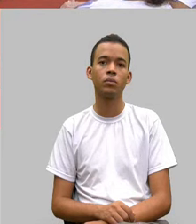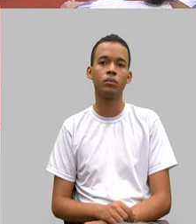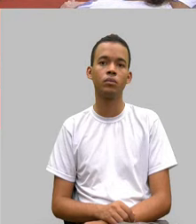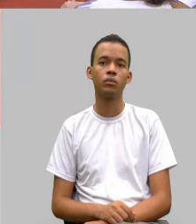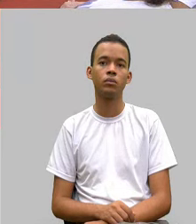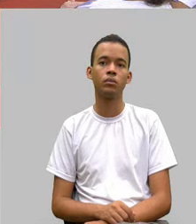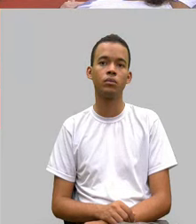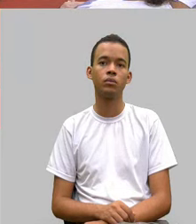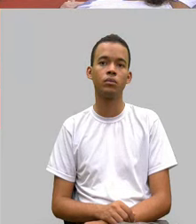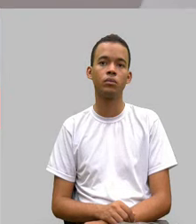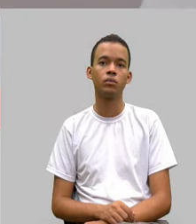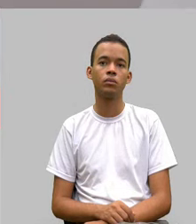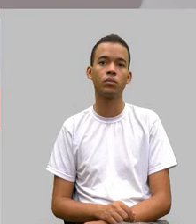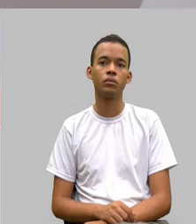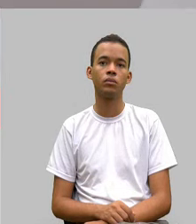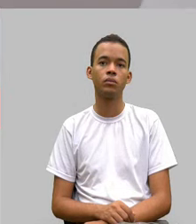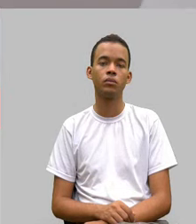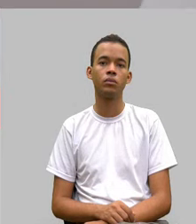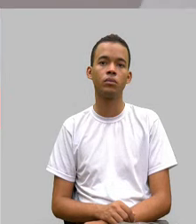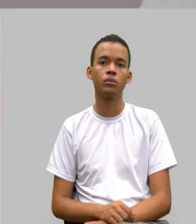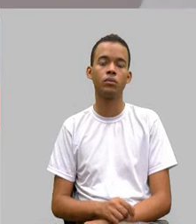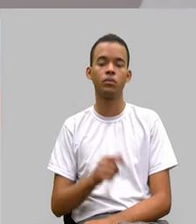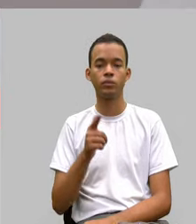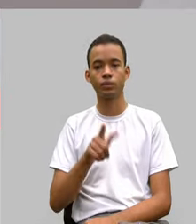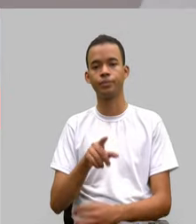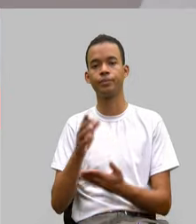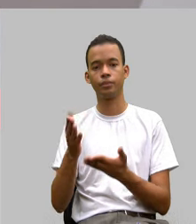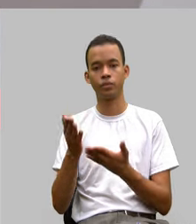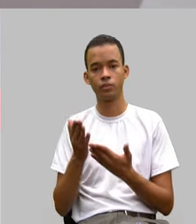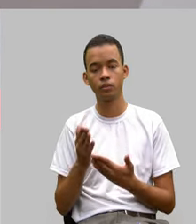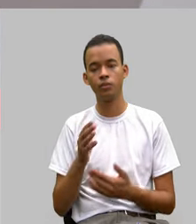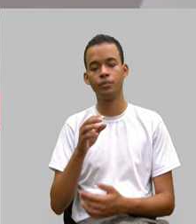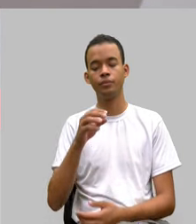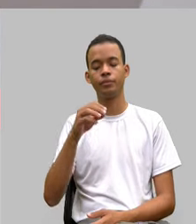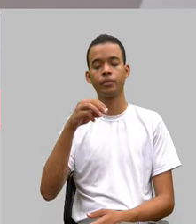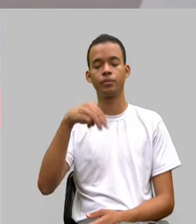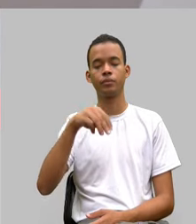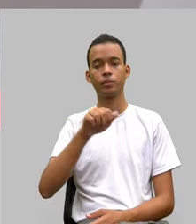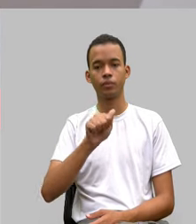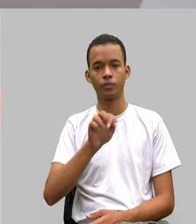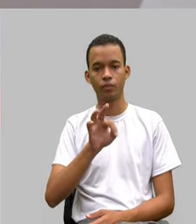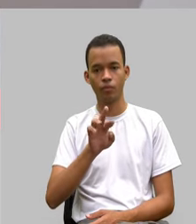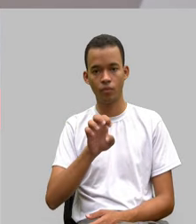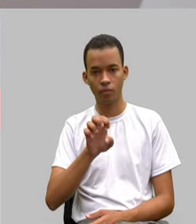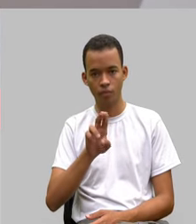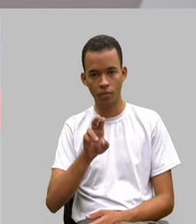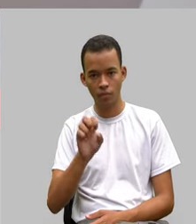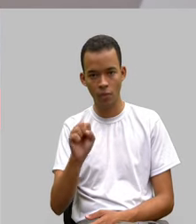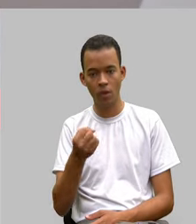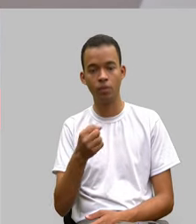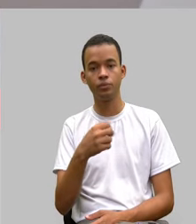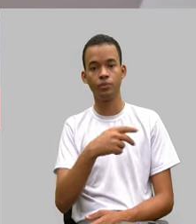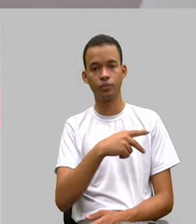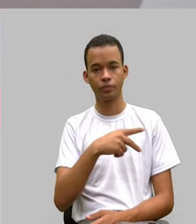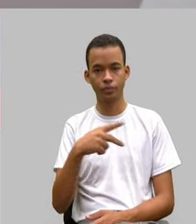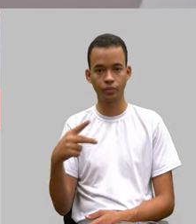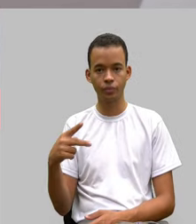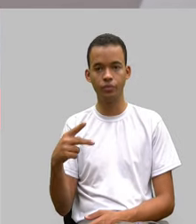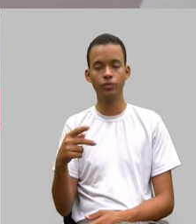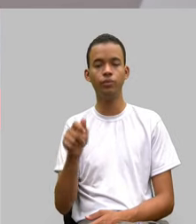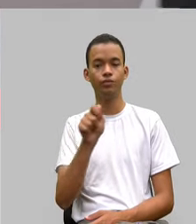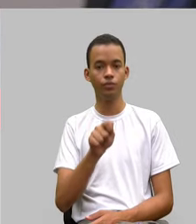Gerais e convidamos Mateus candini Soares presidente da associação de cannabis